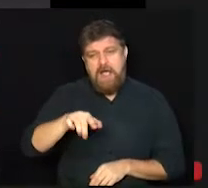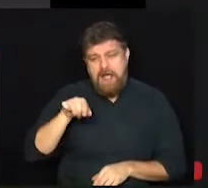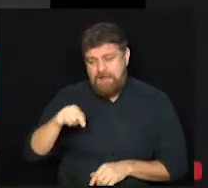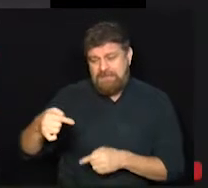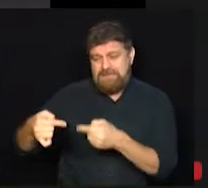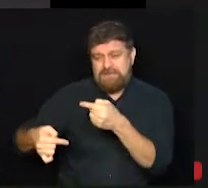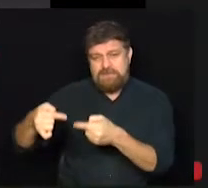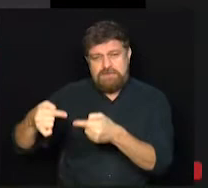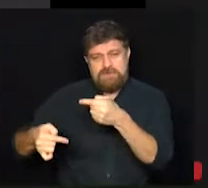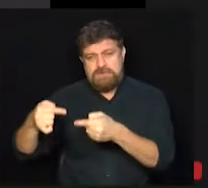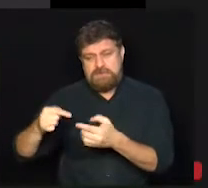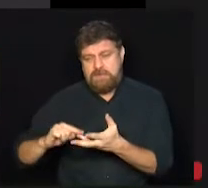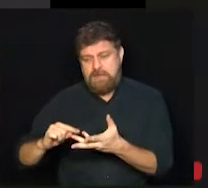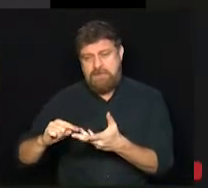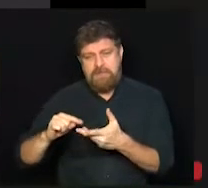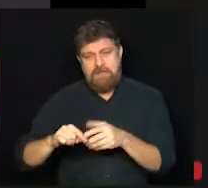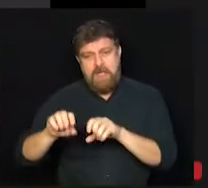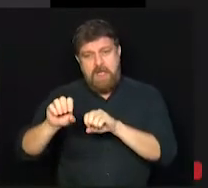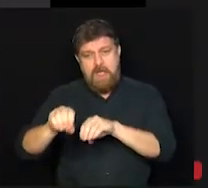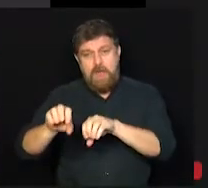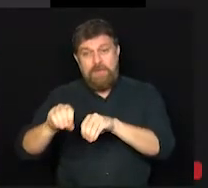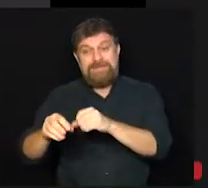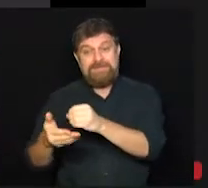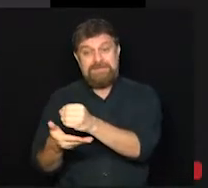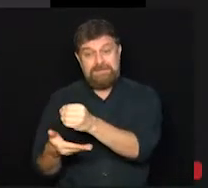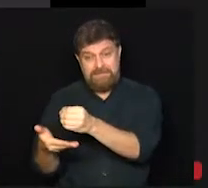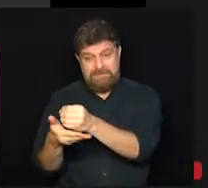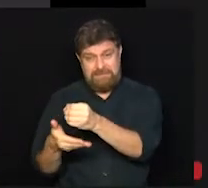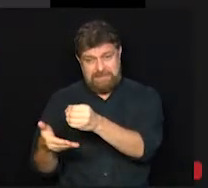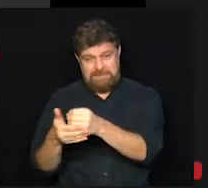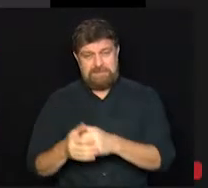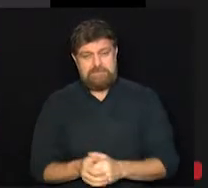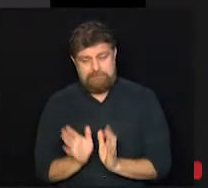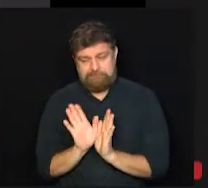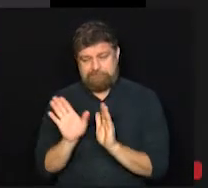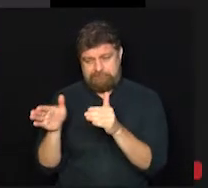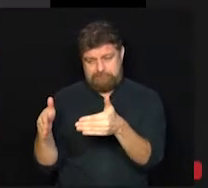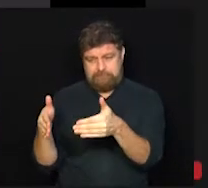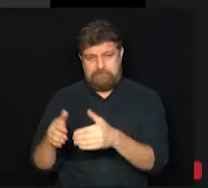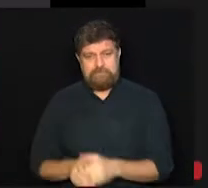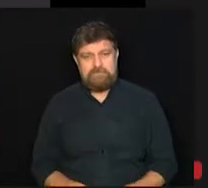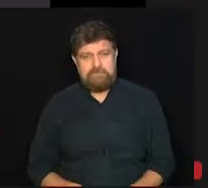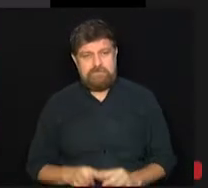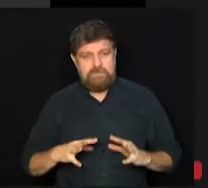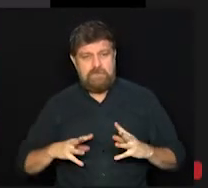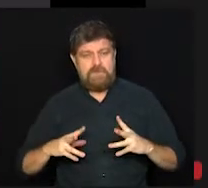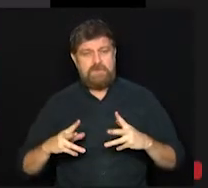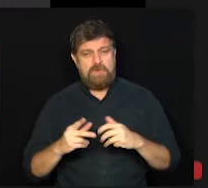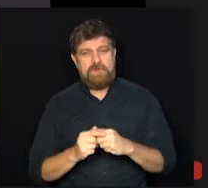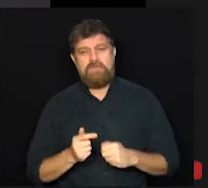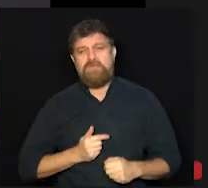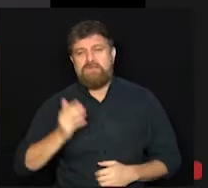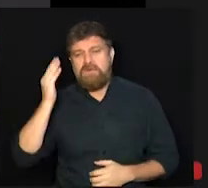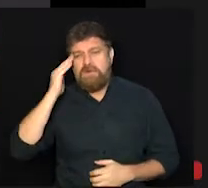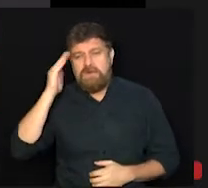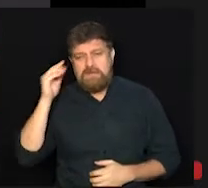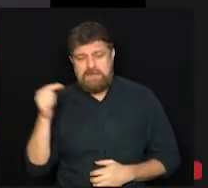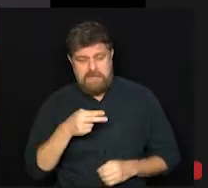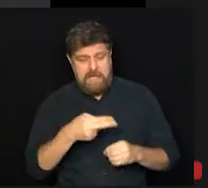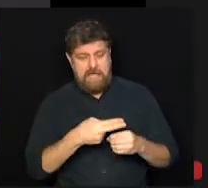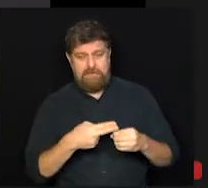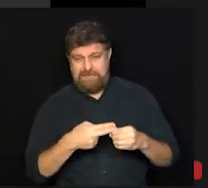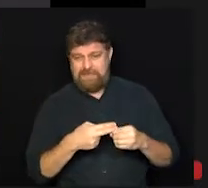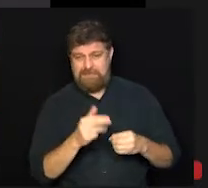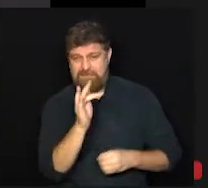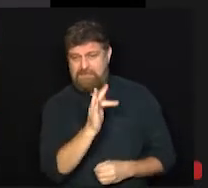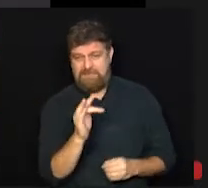discutidas questões também do ensino básico. Bom, acho que todo mundo tem essa noção, né, da boa posição que a Unicamp